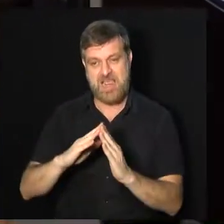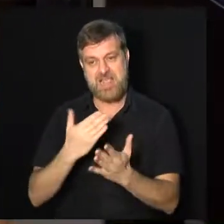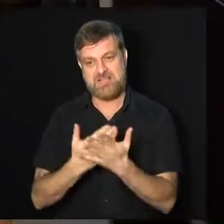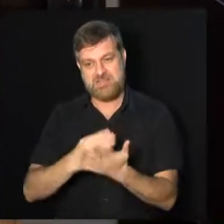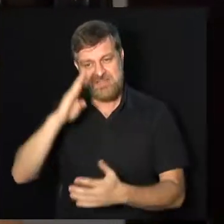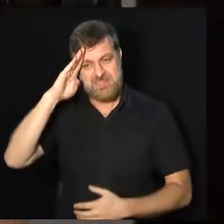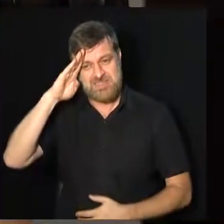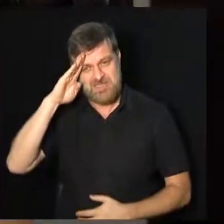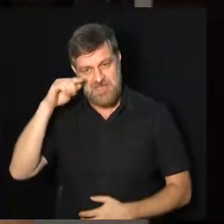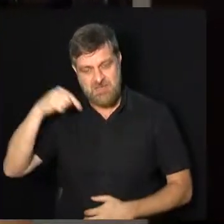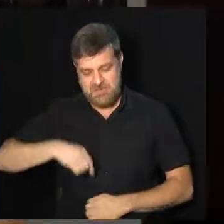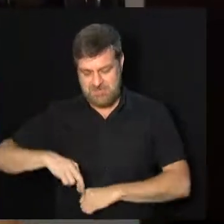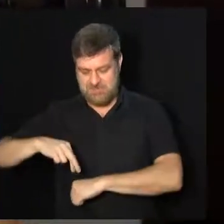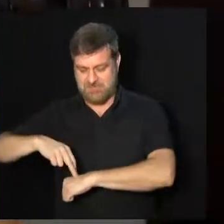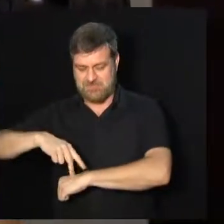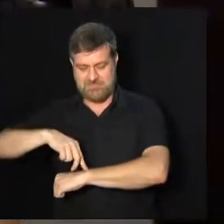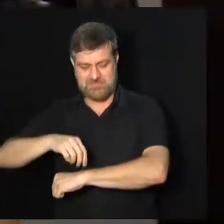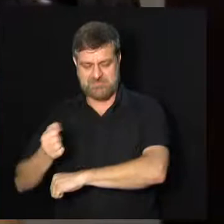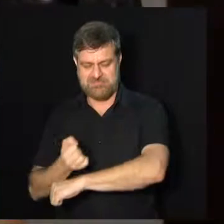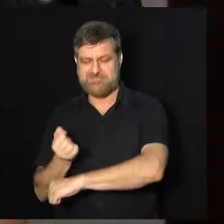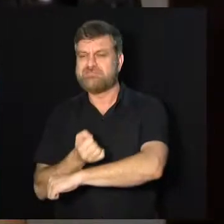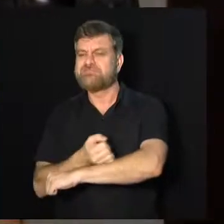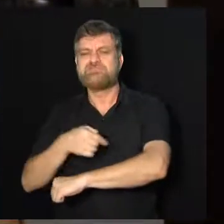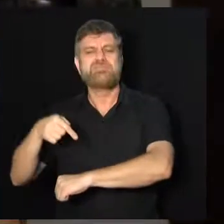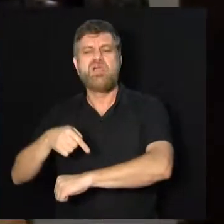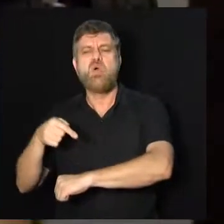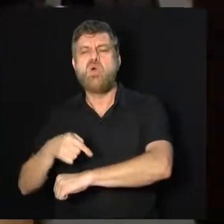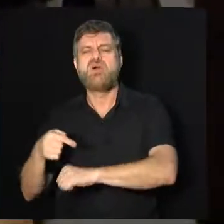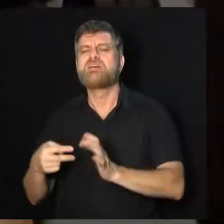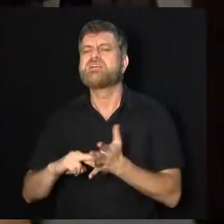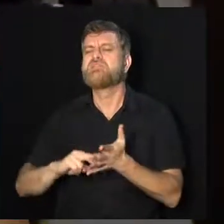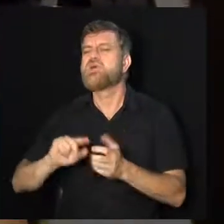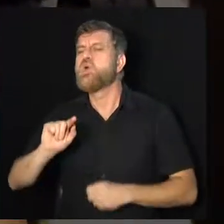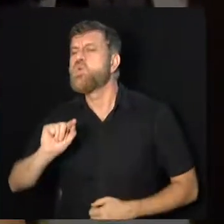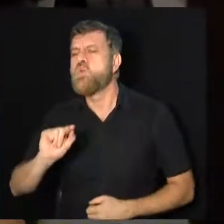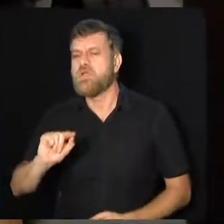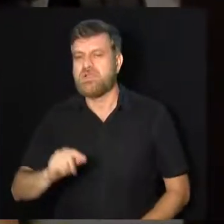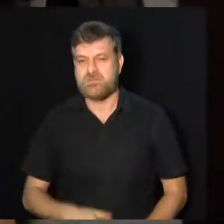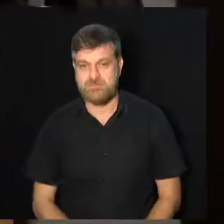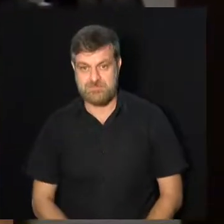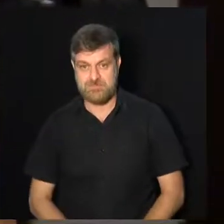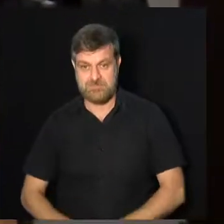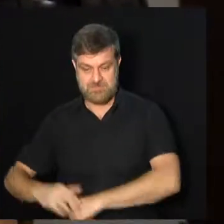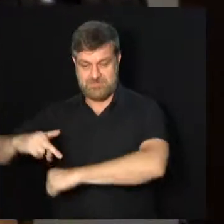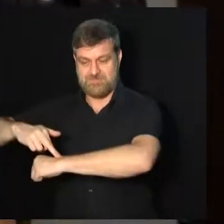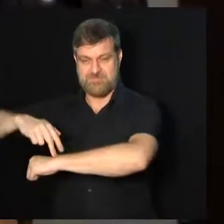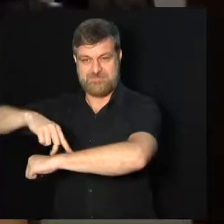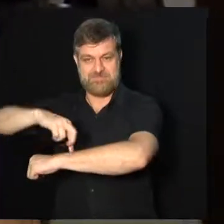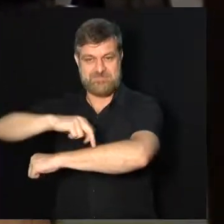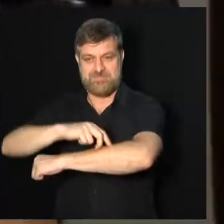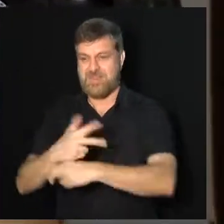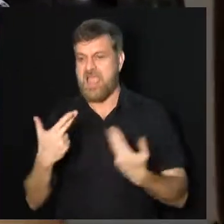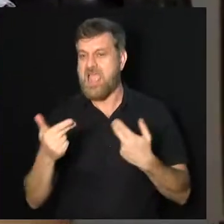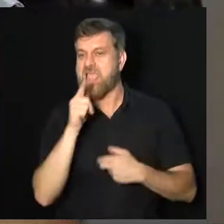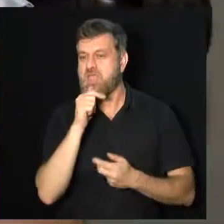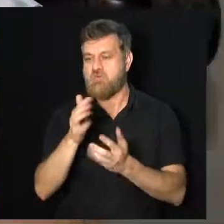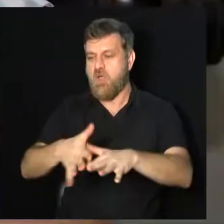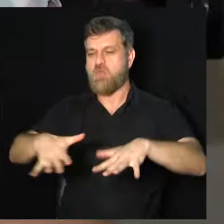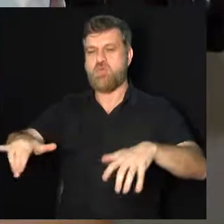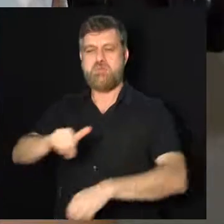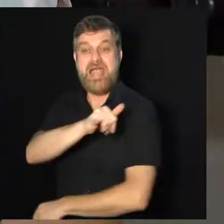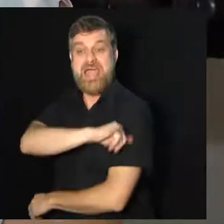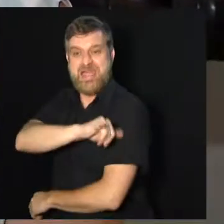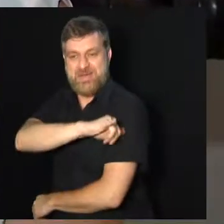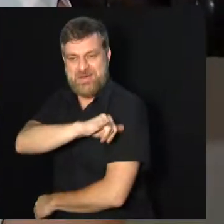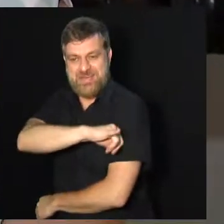significa a calçada aqui da Escola de Cadetes para a senhora? O que representa? É o calçadão de Copacabana, porque nós